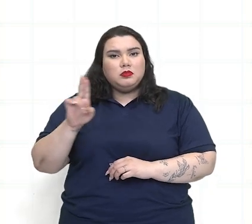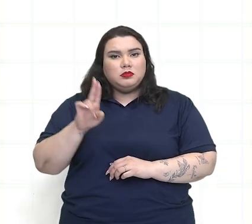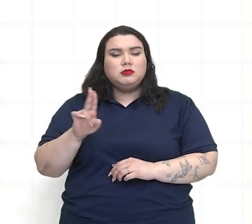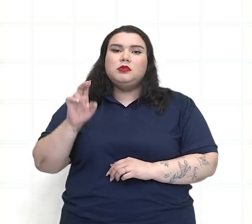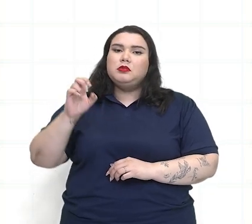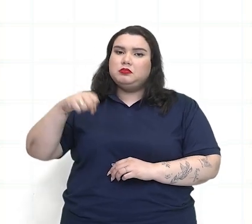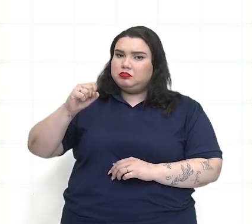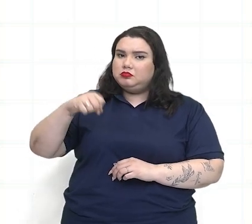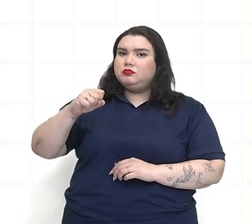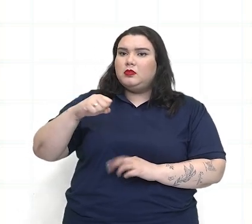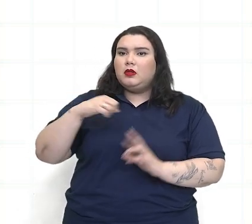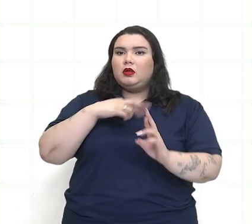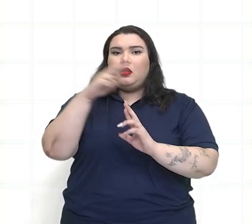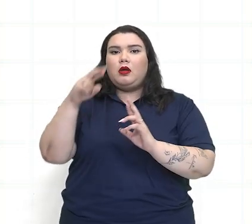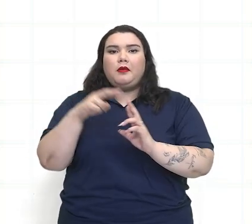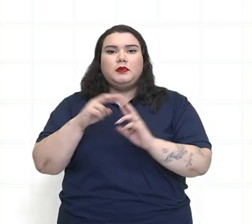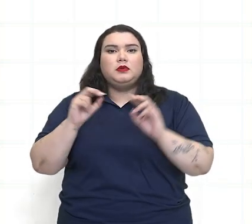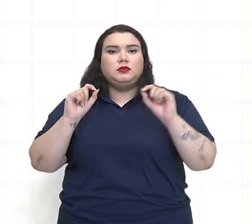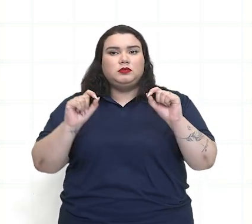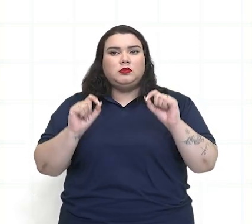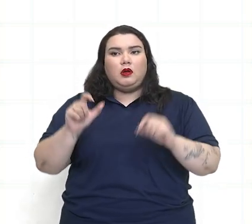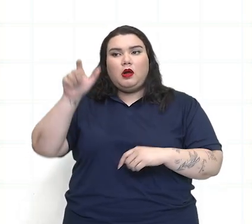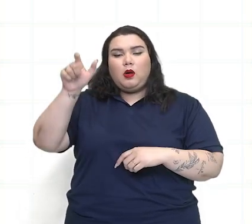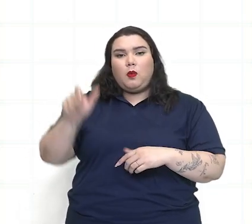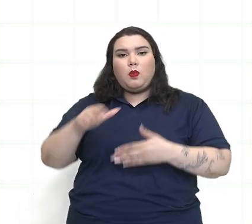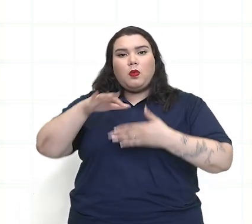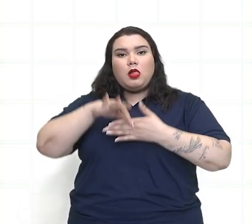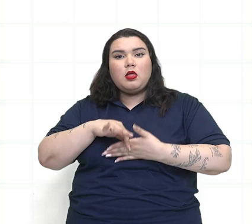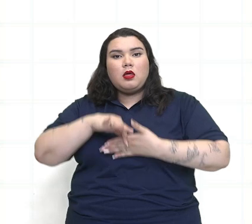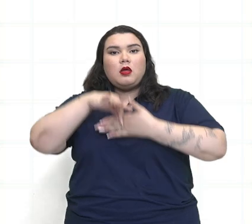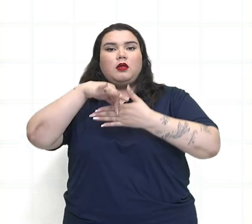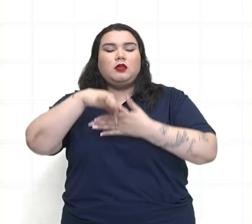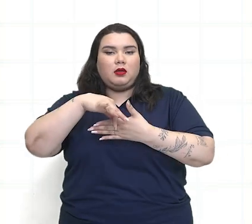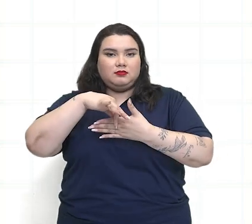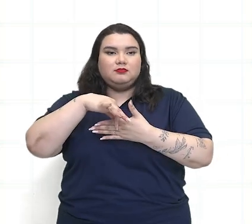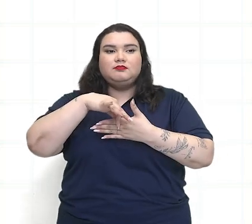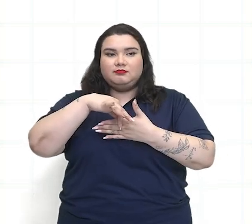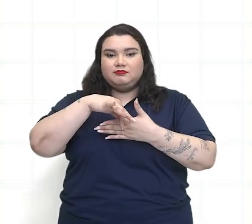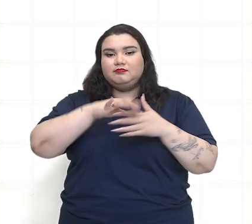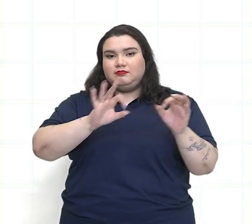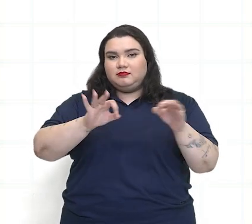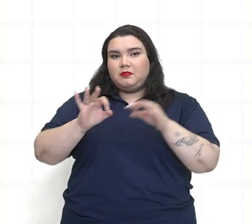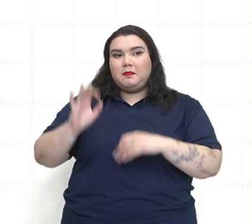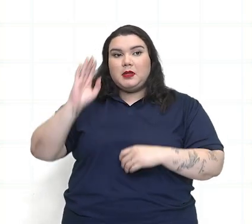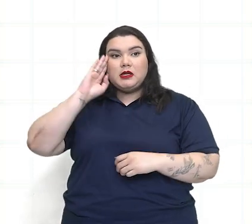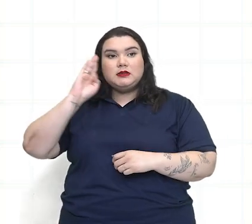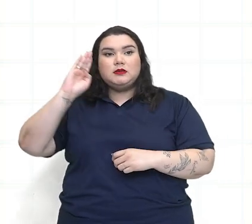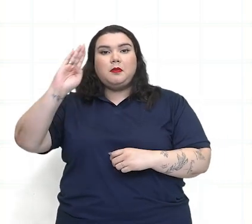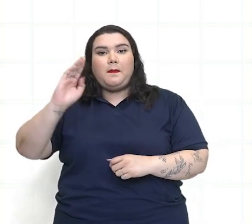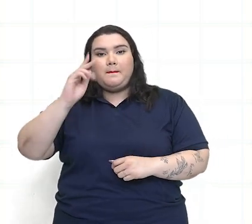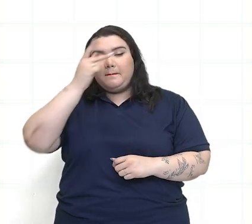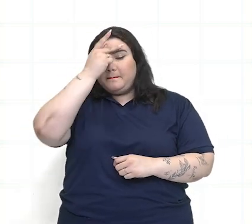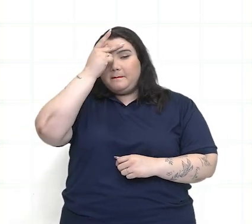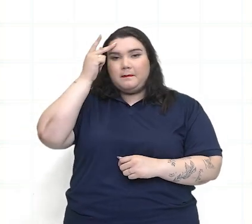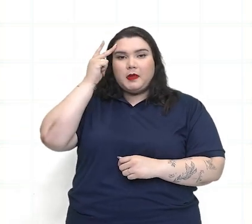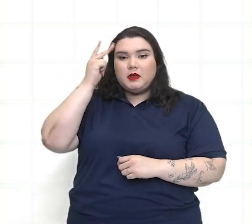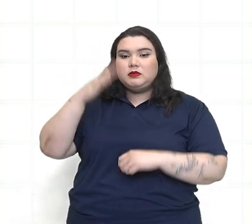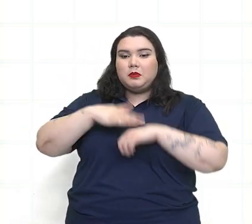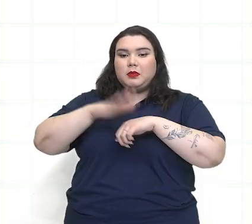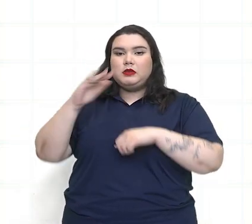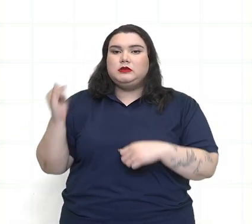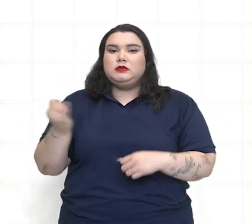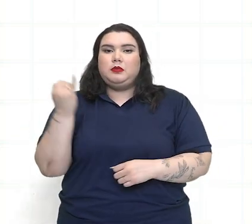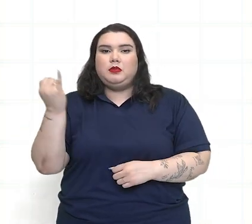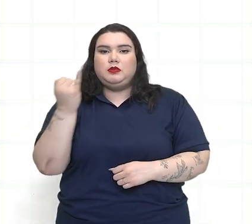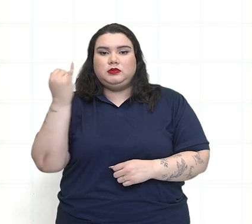digo o cabeça, eu estou me referindo a quê? Ao líder, certo? Ao líder, a pessoa mais